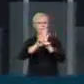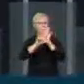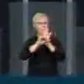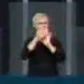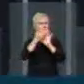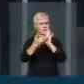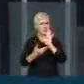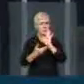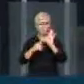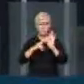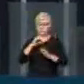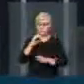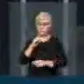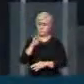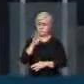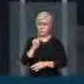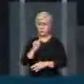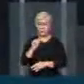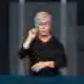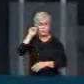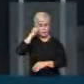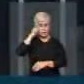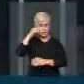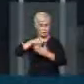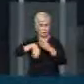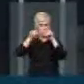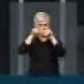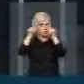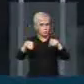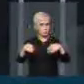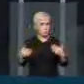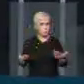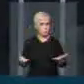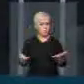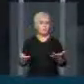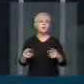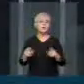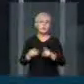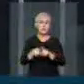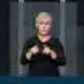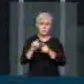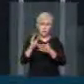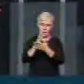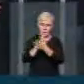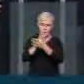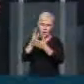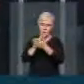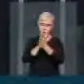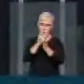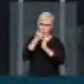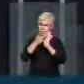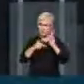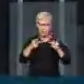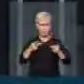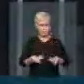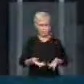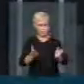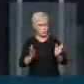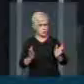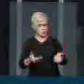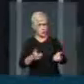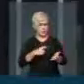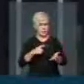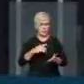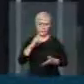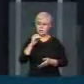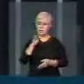cota para negros no serviço público. Inclusive, alguns desses projetos têm cota de